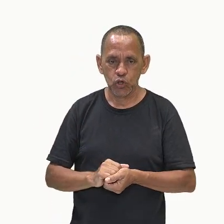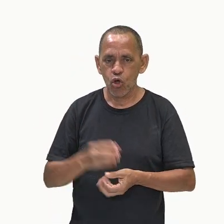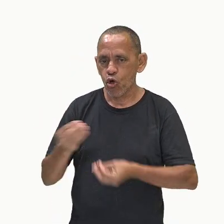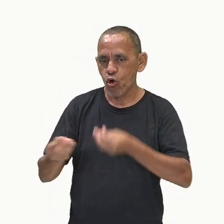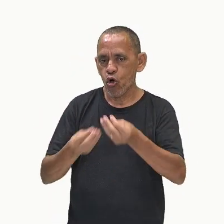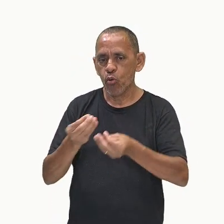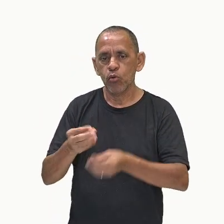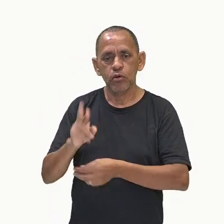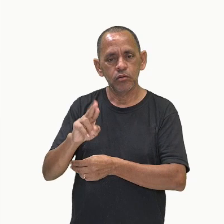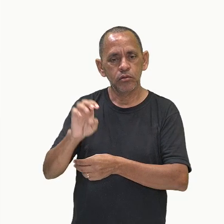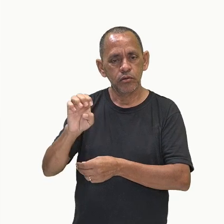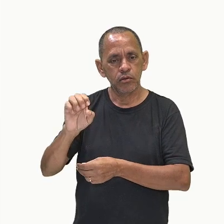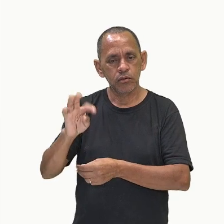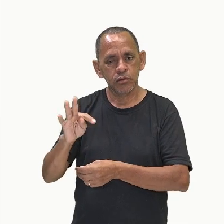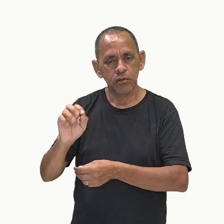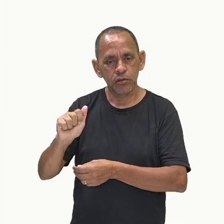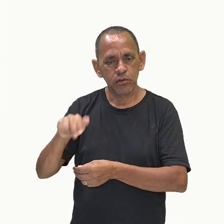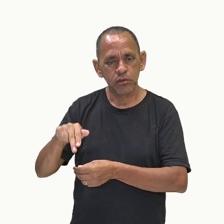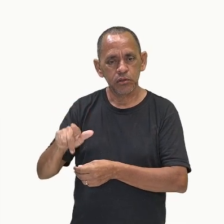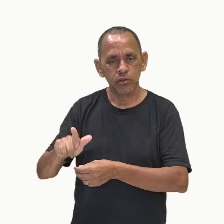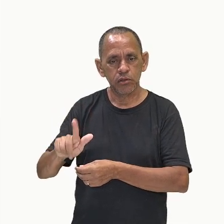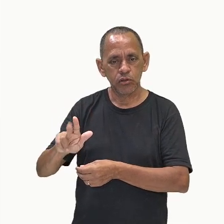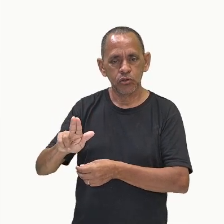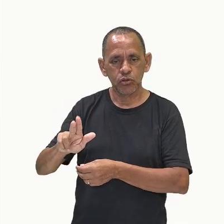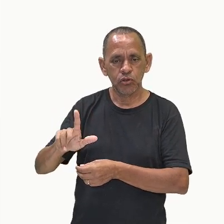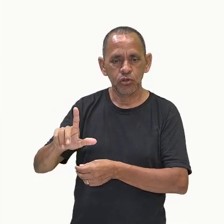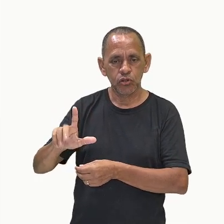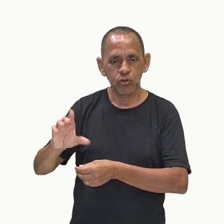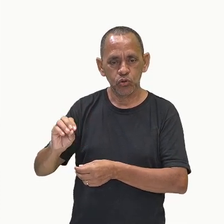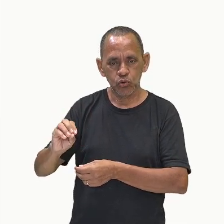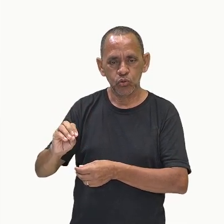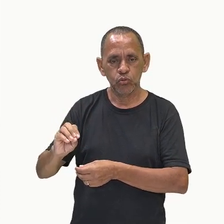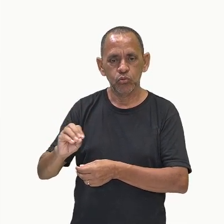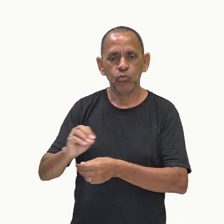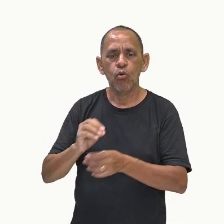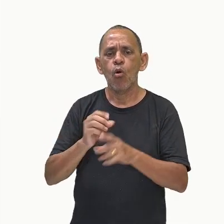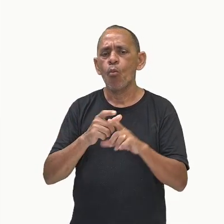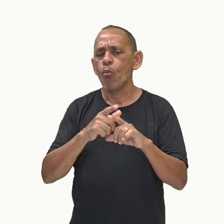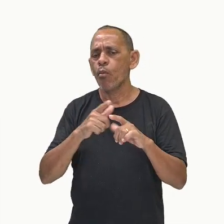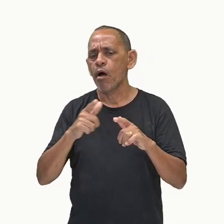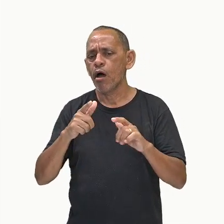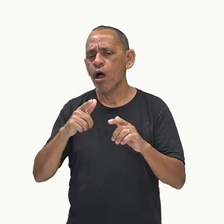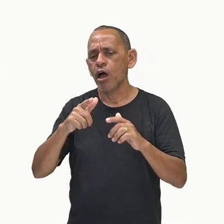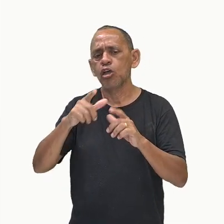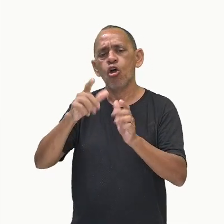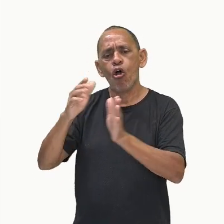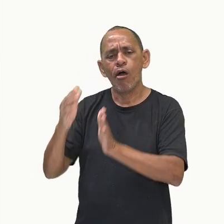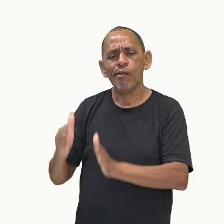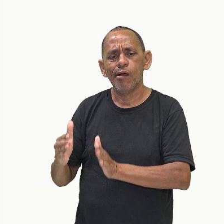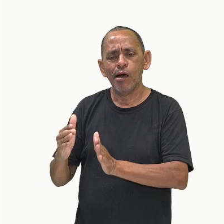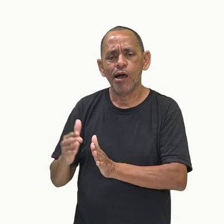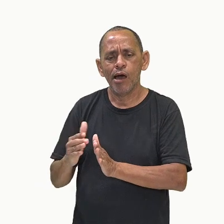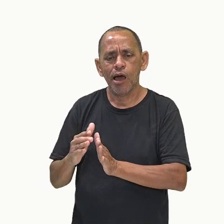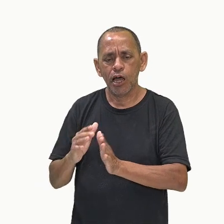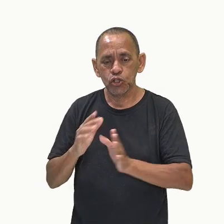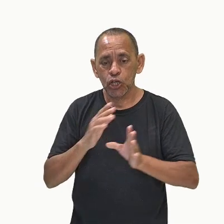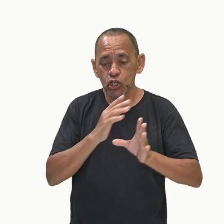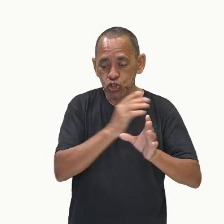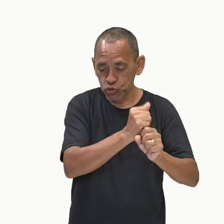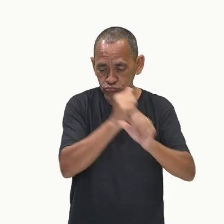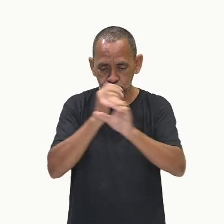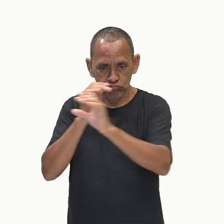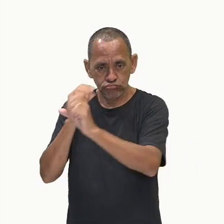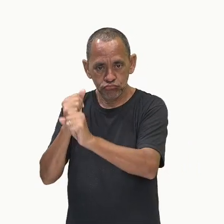como retângulo. E se o maior lado ao quadrado for maior que a soma dos outros dois lados ao quadrado, ele é o